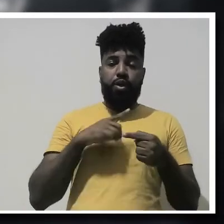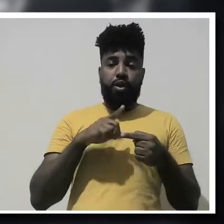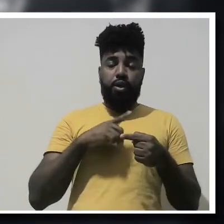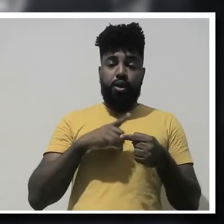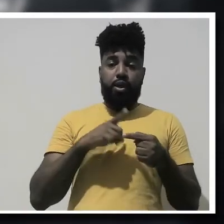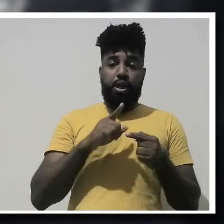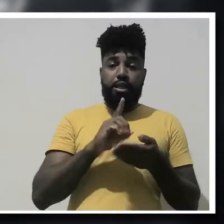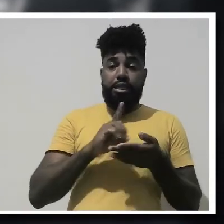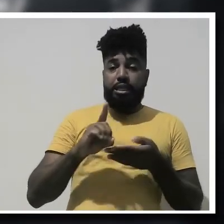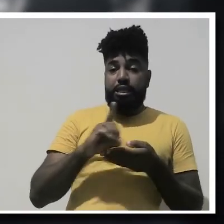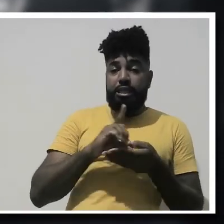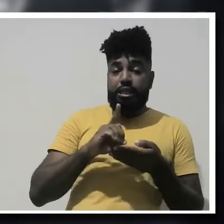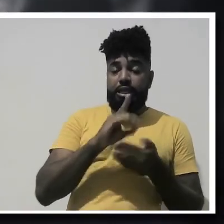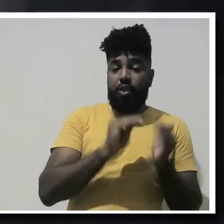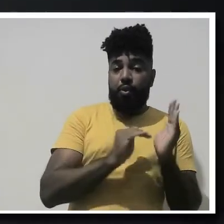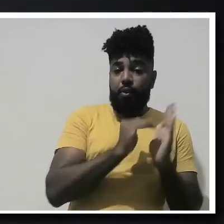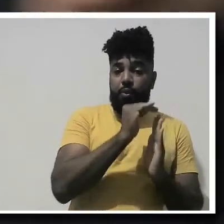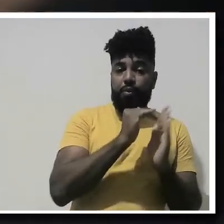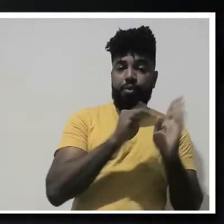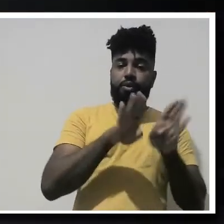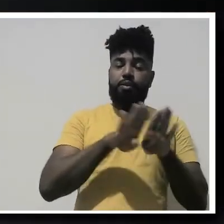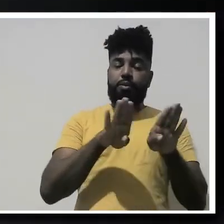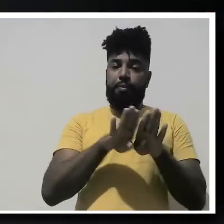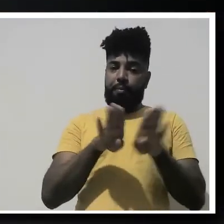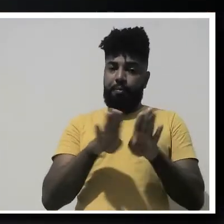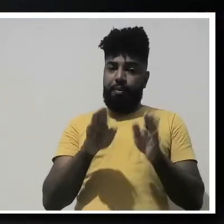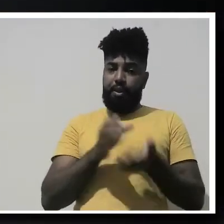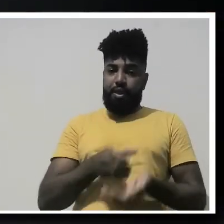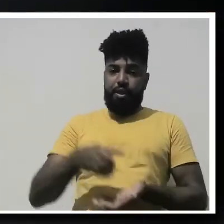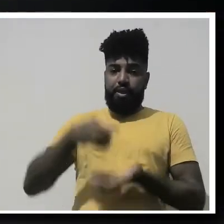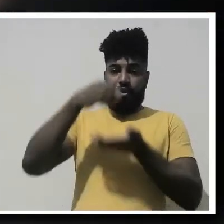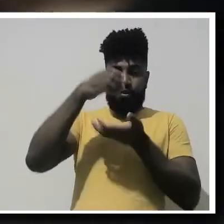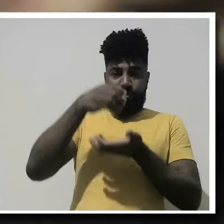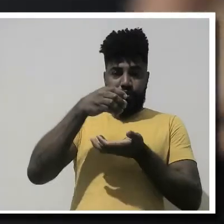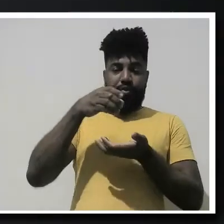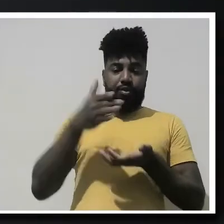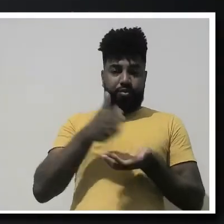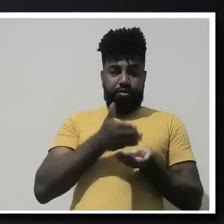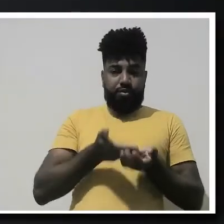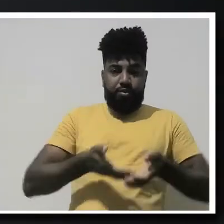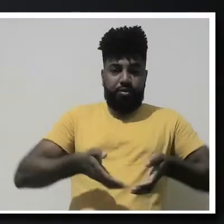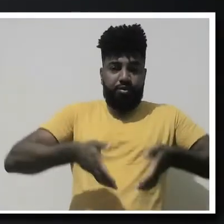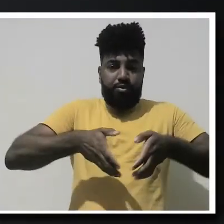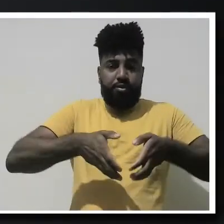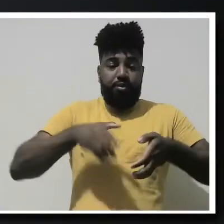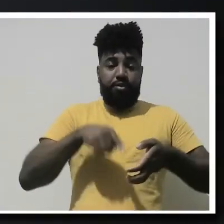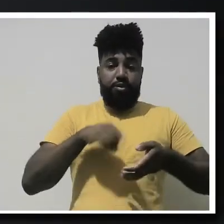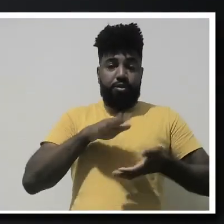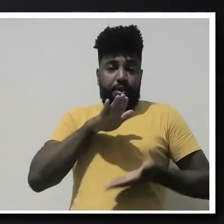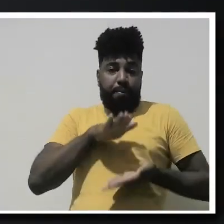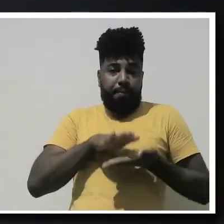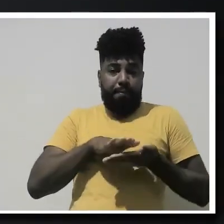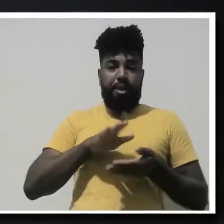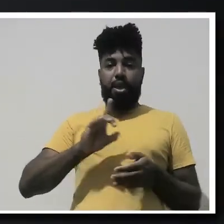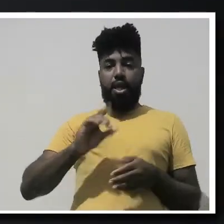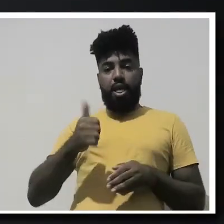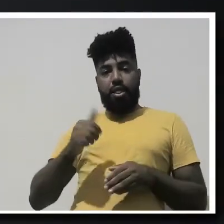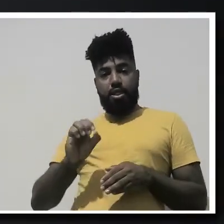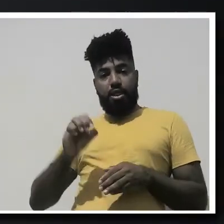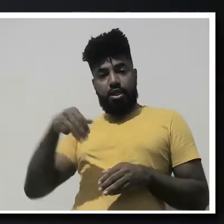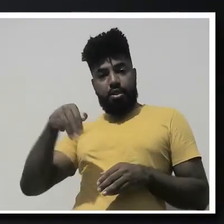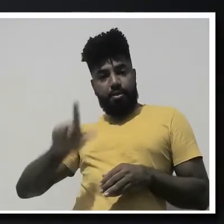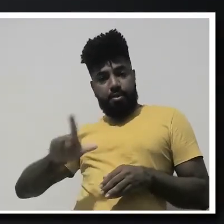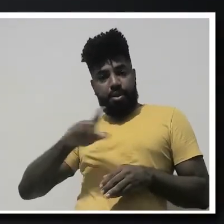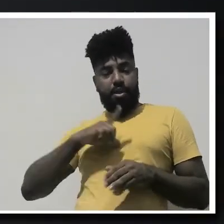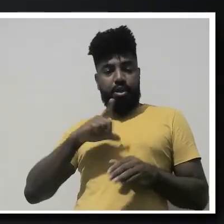depois poder medir a densidade delas. Para isso, nós vamos usar essa vidraria de laboratório aqui, que é o balão volumétrico. Esse aqui é um balão bem pequeno, ele é